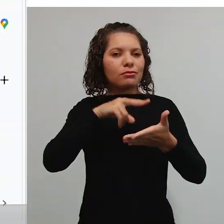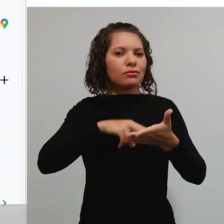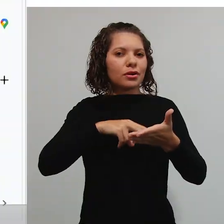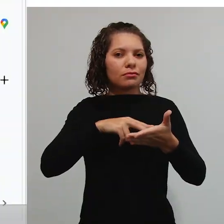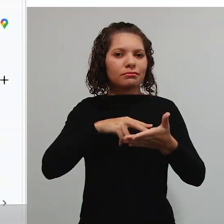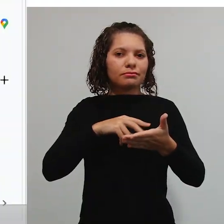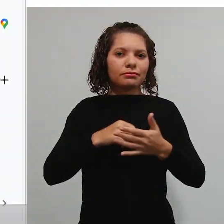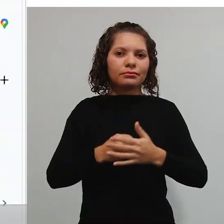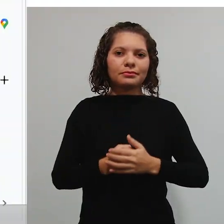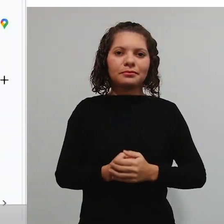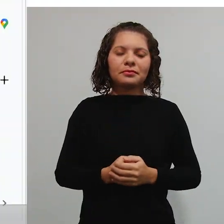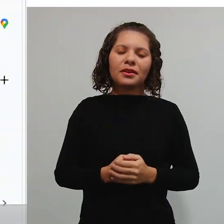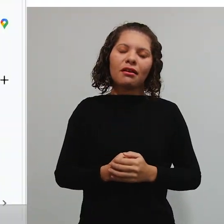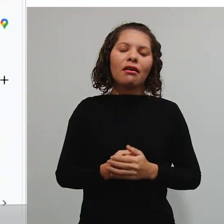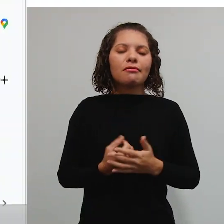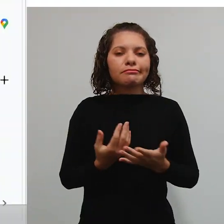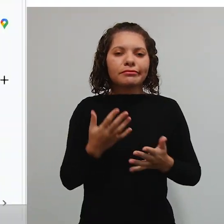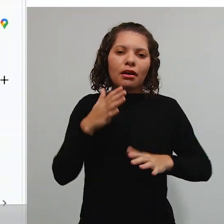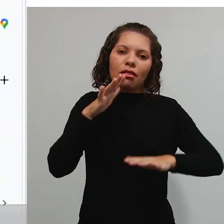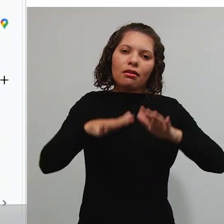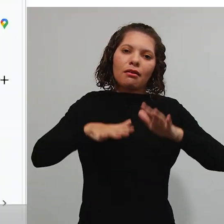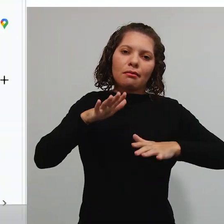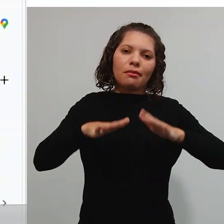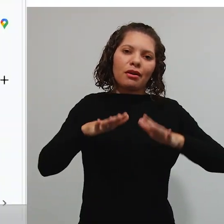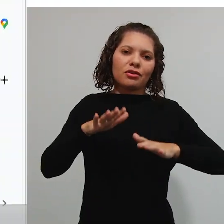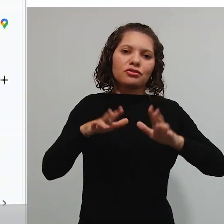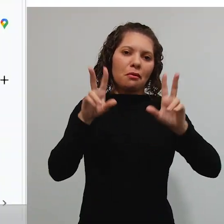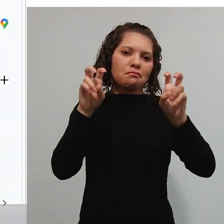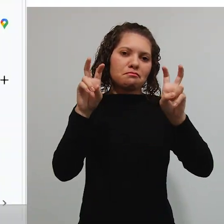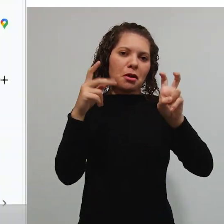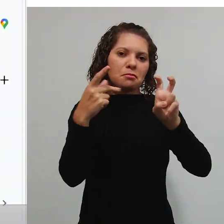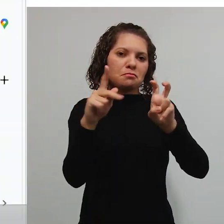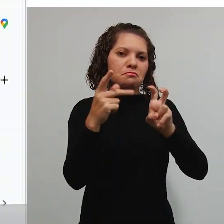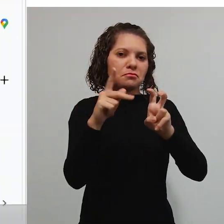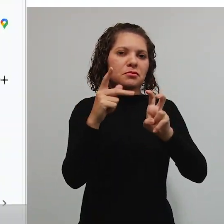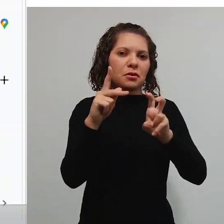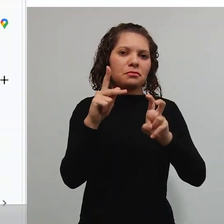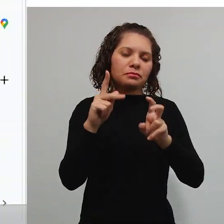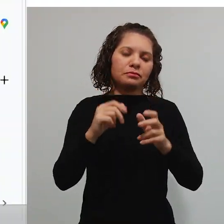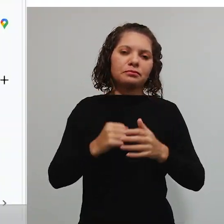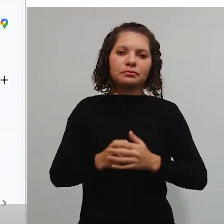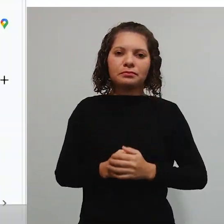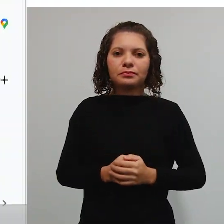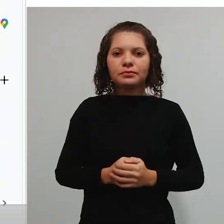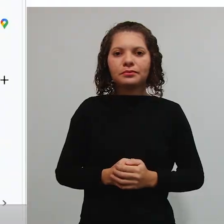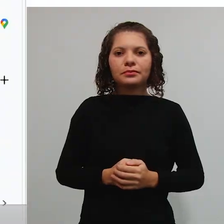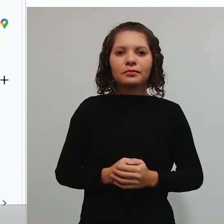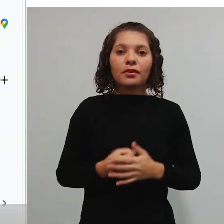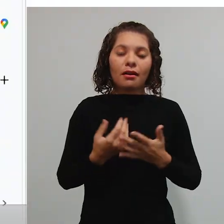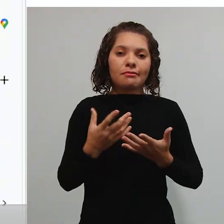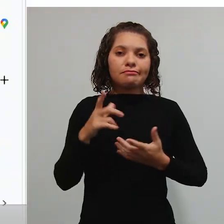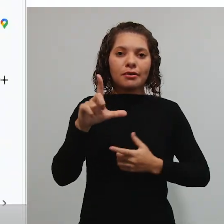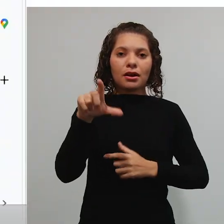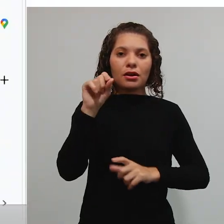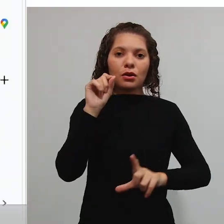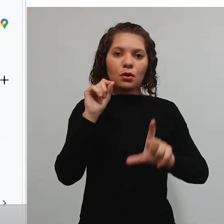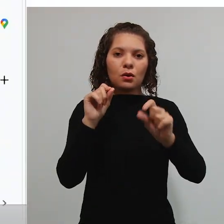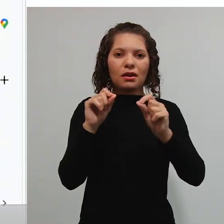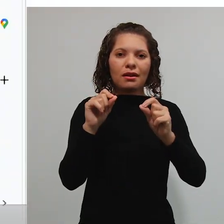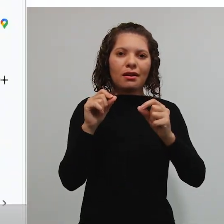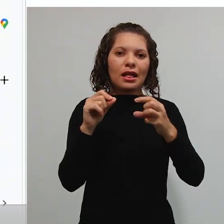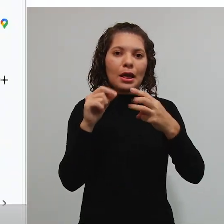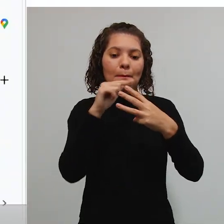Vamos ver aqui. Aí vai depender do tema do seu trabalho, tá? Então, vai depender do tema do seu trabalho. Você vai escolher